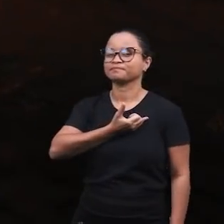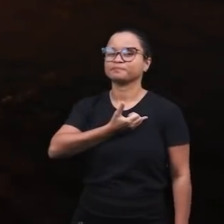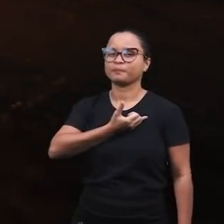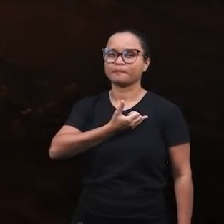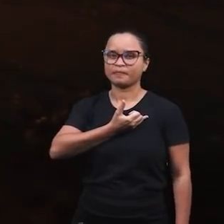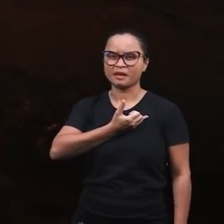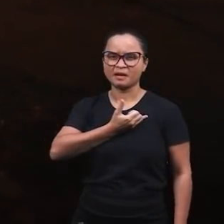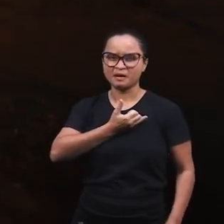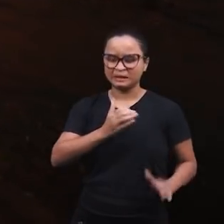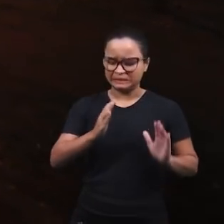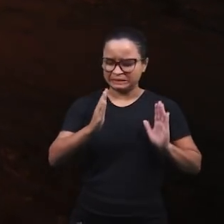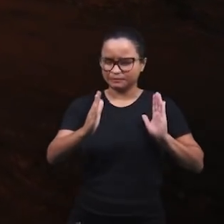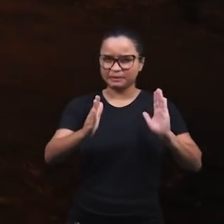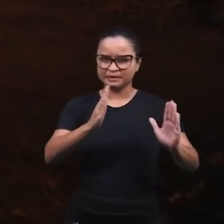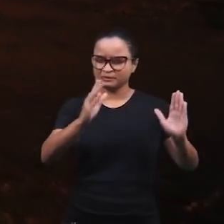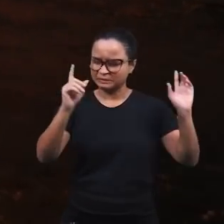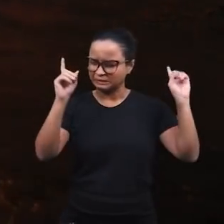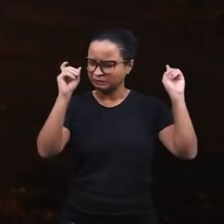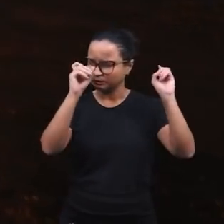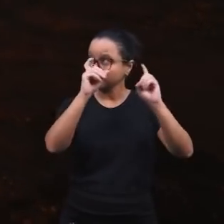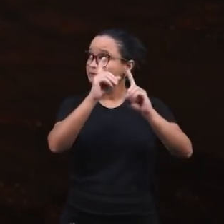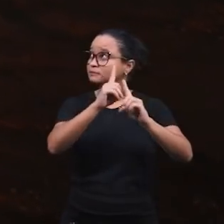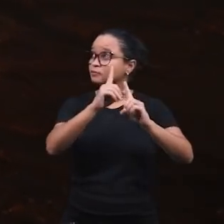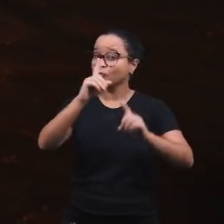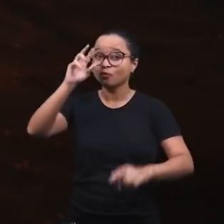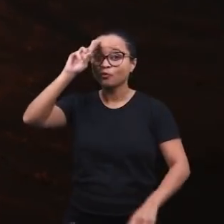Ele tira a escuridão,